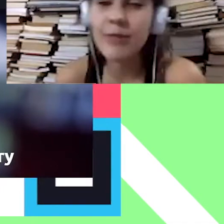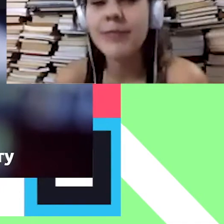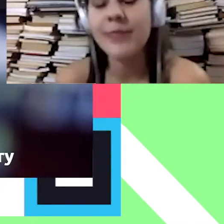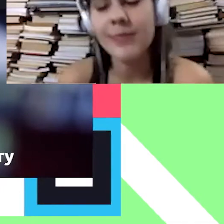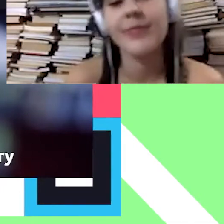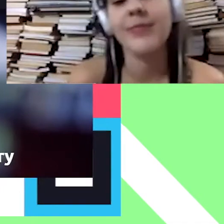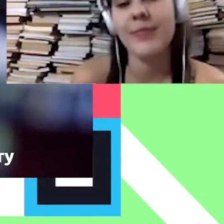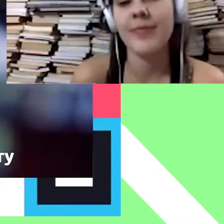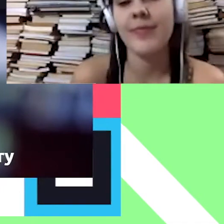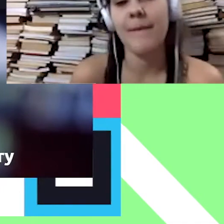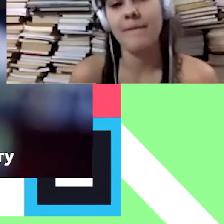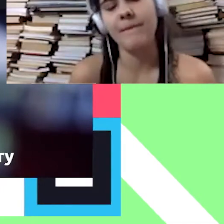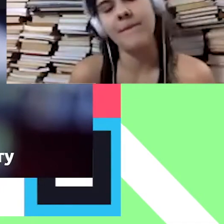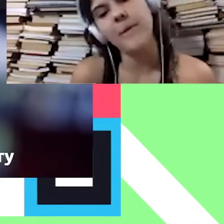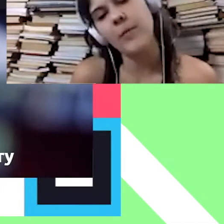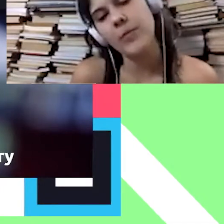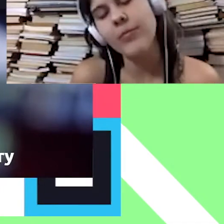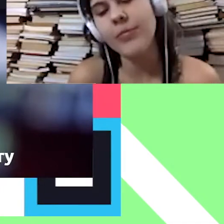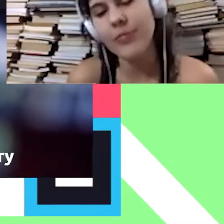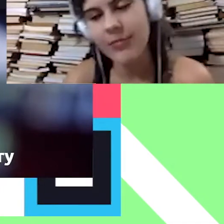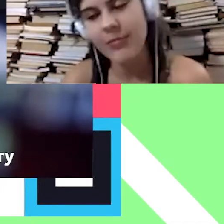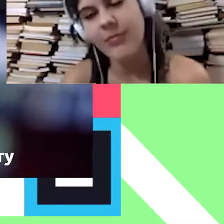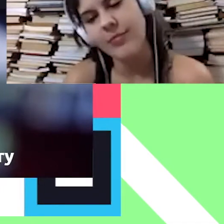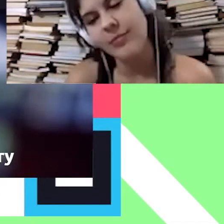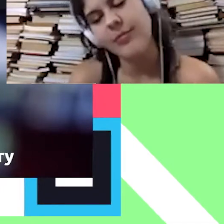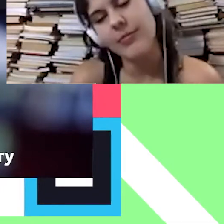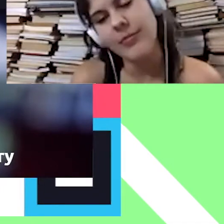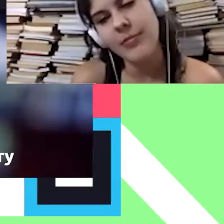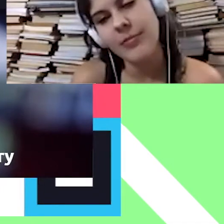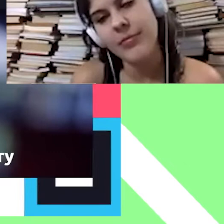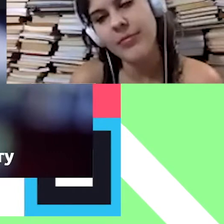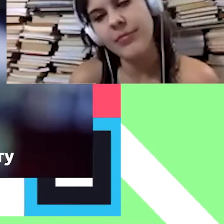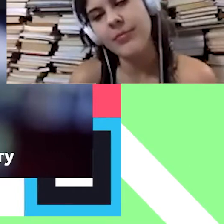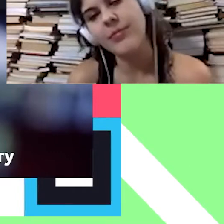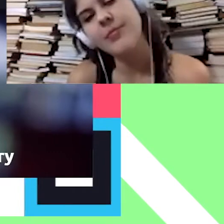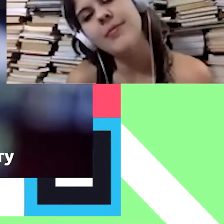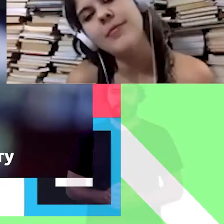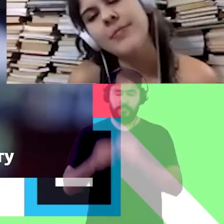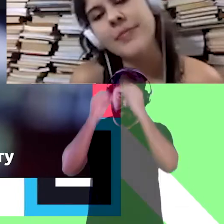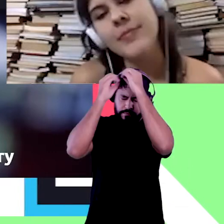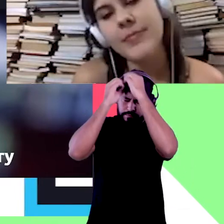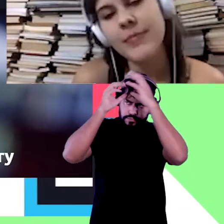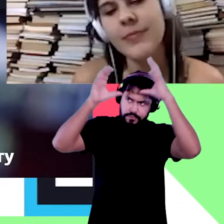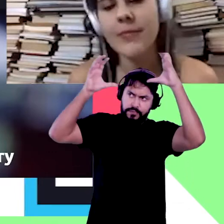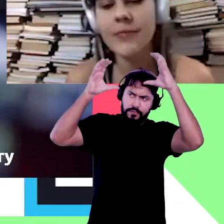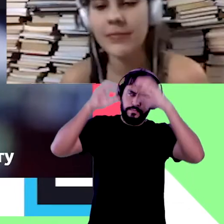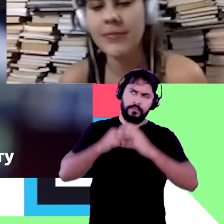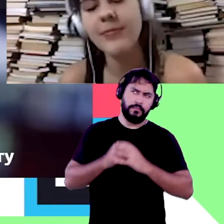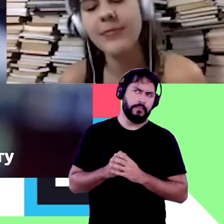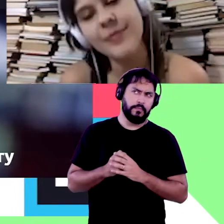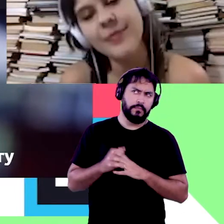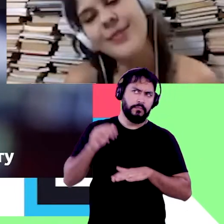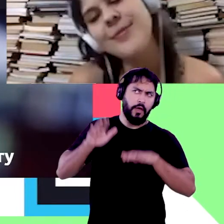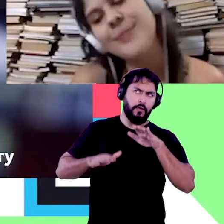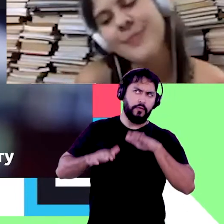Ele se joga no chão, se arrasta pelo corredor e continua se movimentando. Se sim,